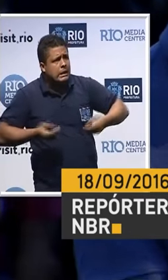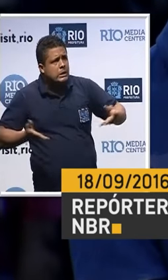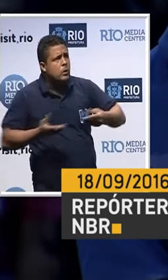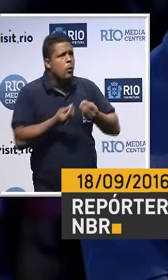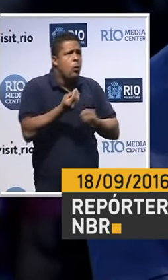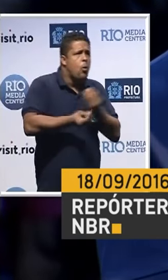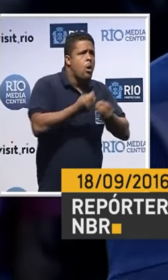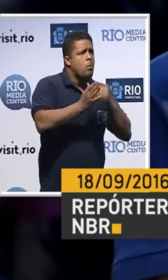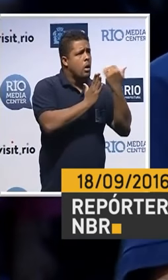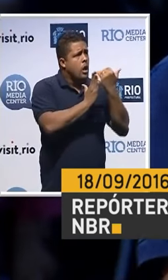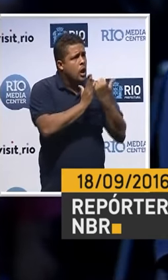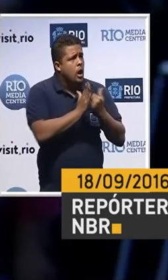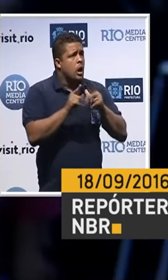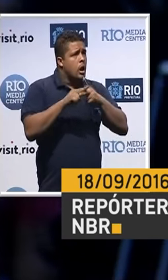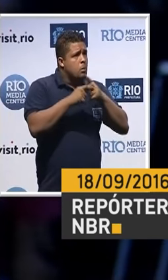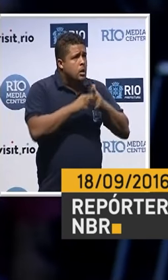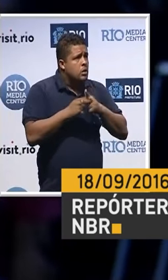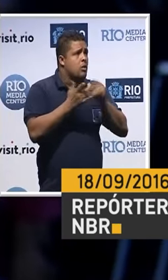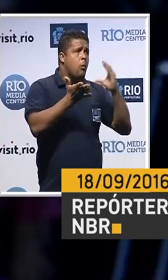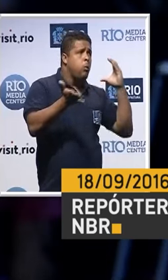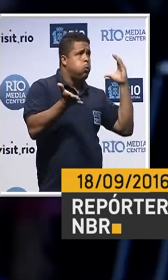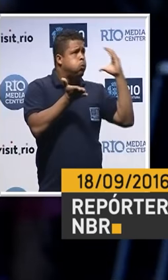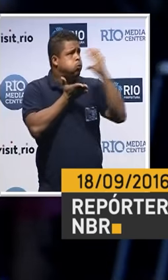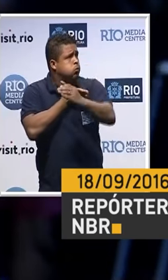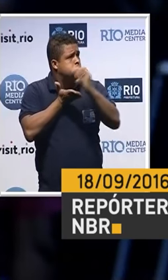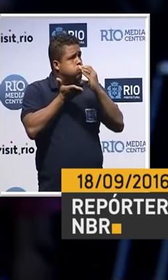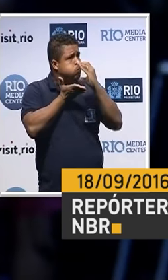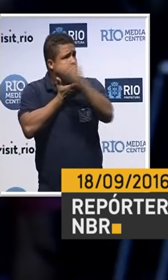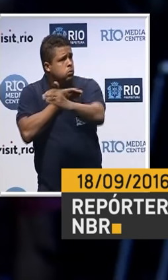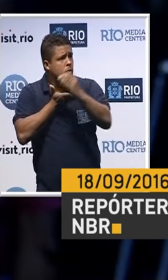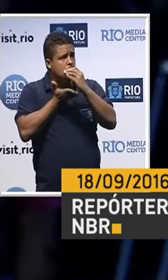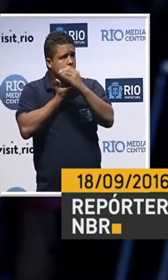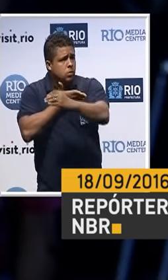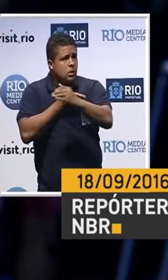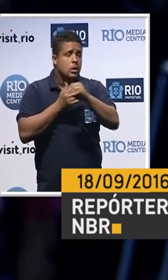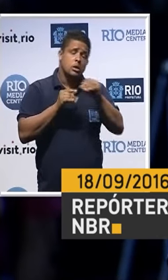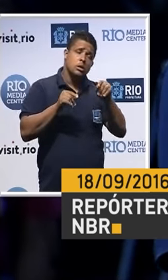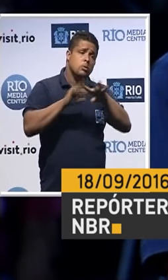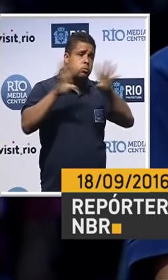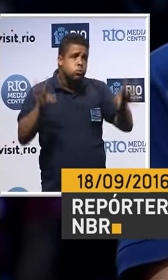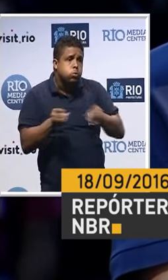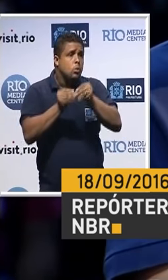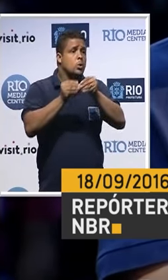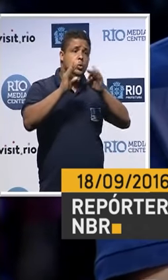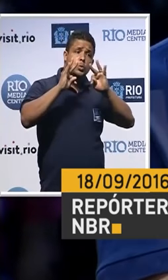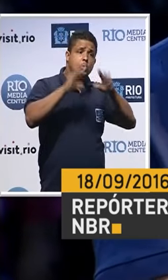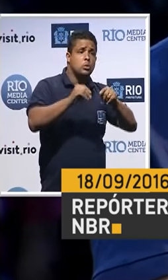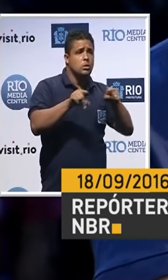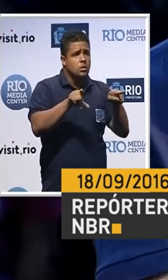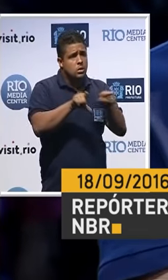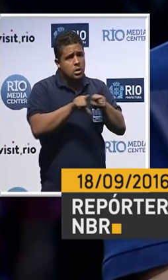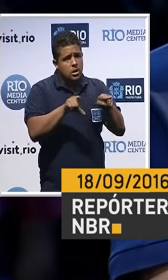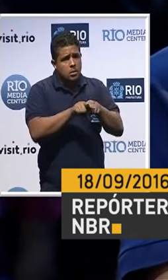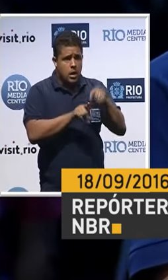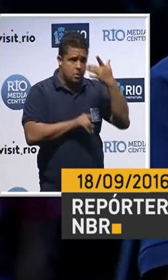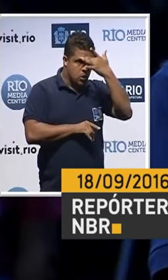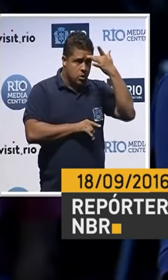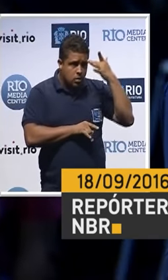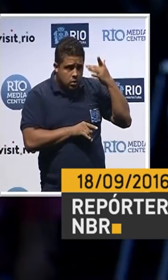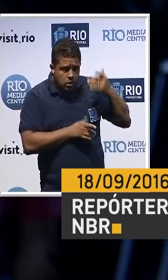essa promessa de manutenção de valores para o próximo ciclo. E para fechar também, perguntar um foro mais